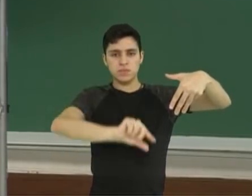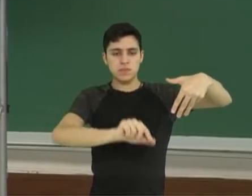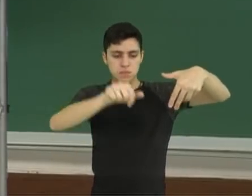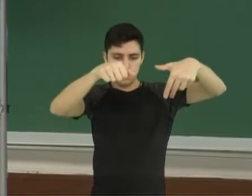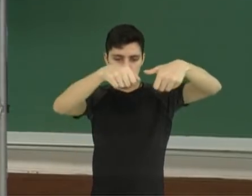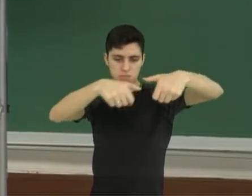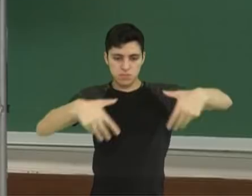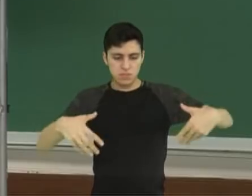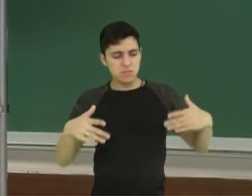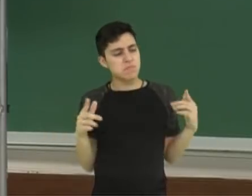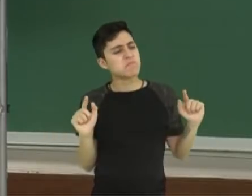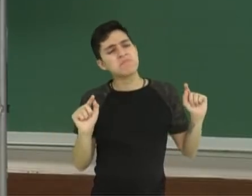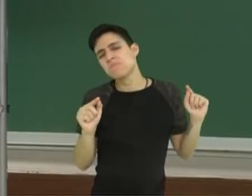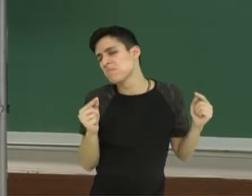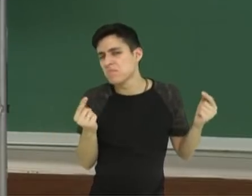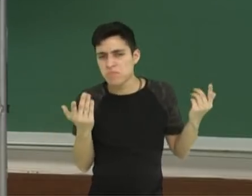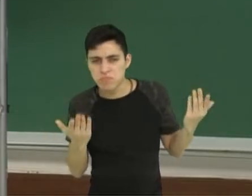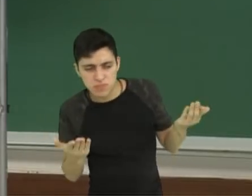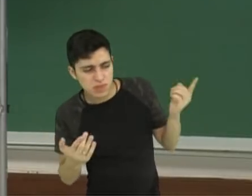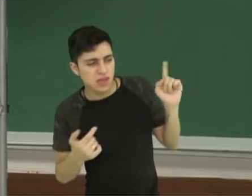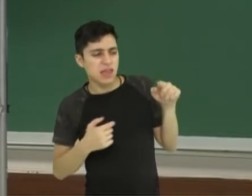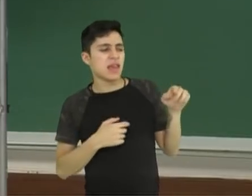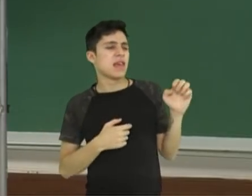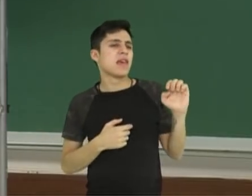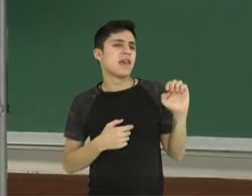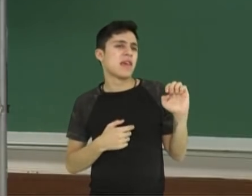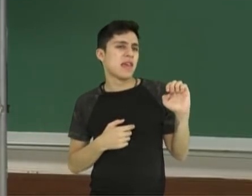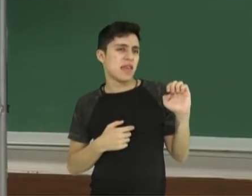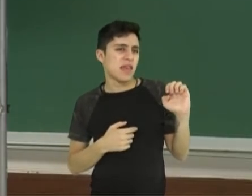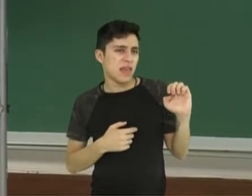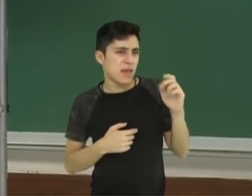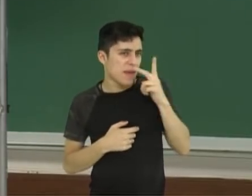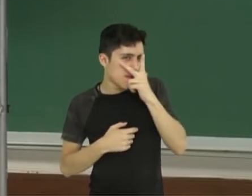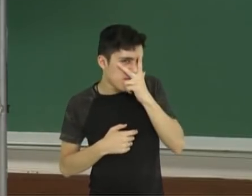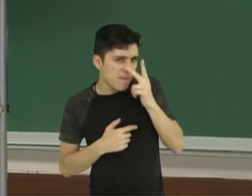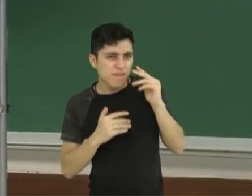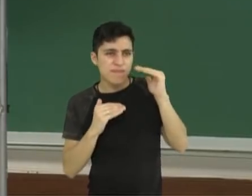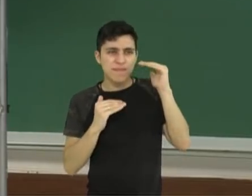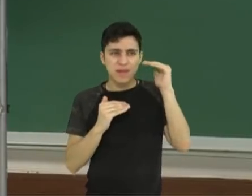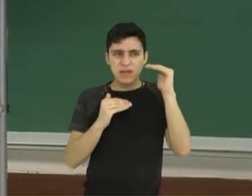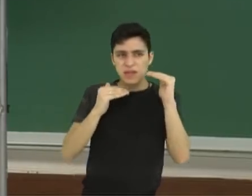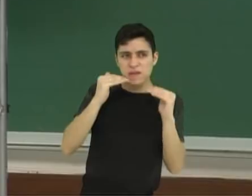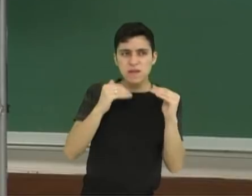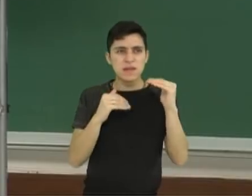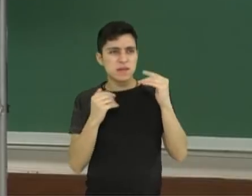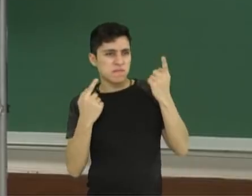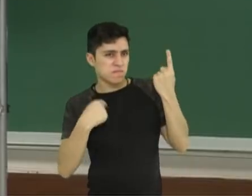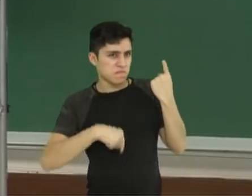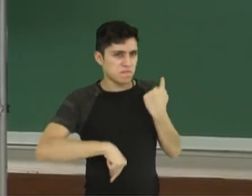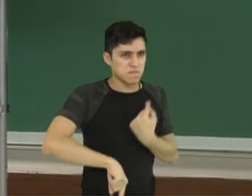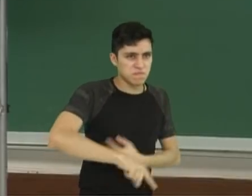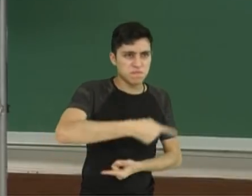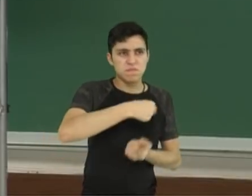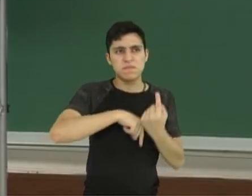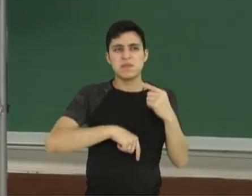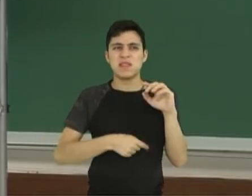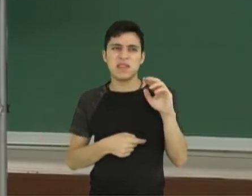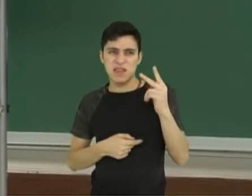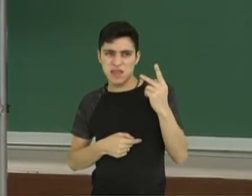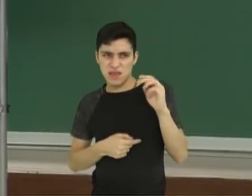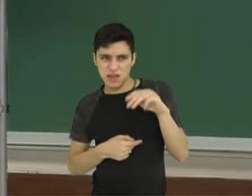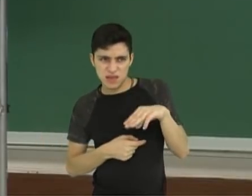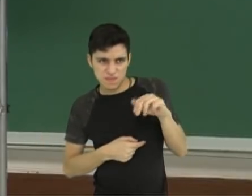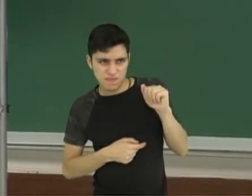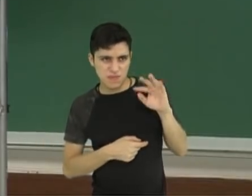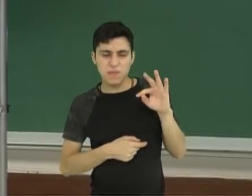Garantir a hematose, né? Essa troca, esse equilíbrio de gases no nosso corpo. Consequentemente, fazendo